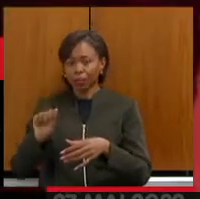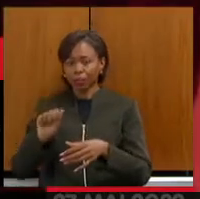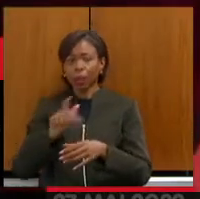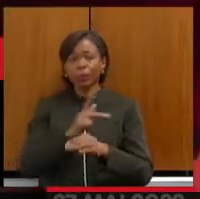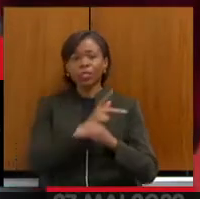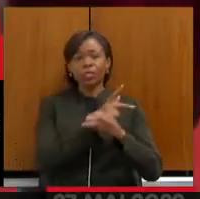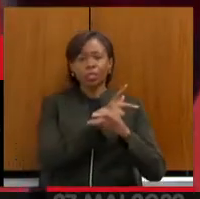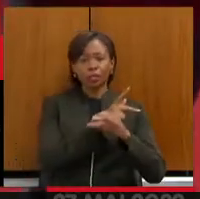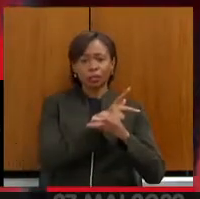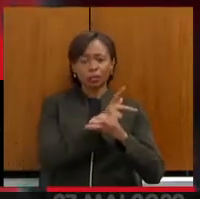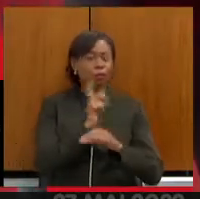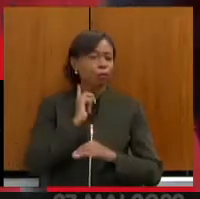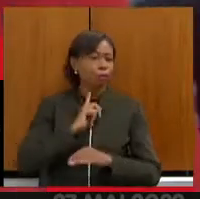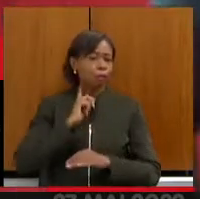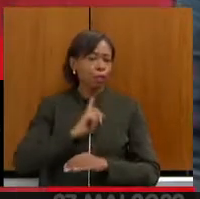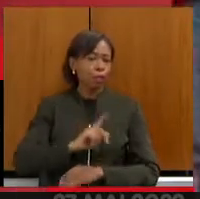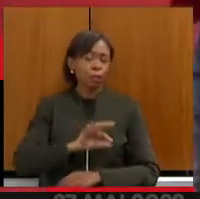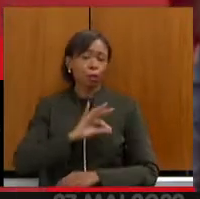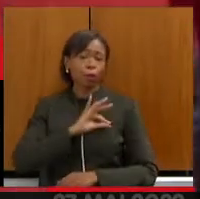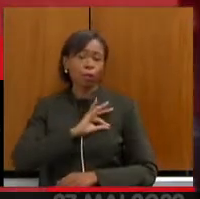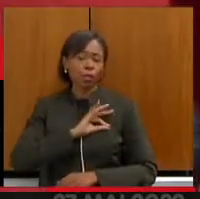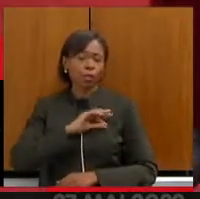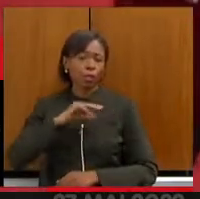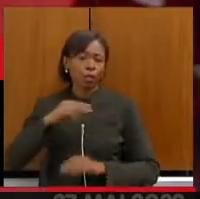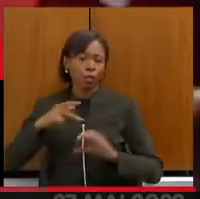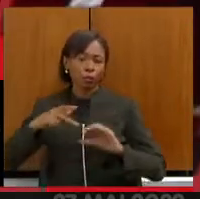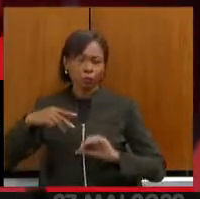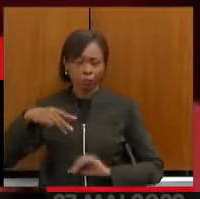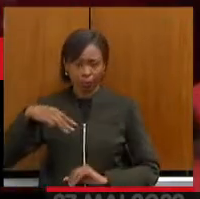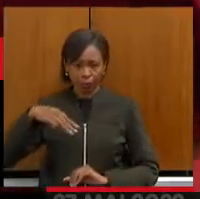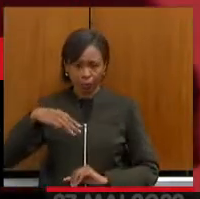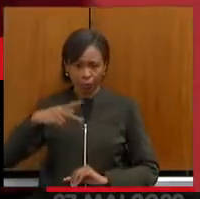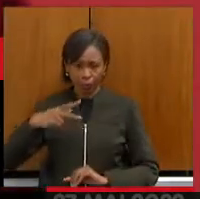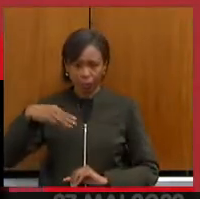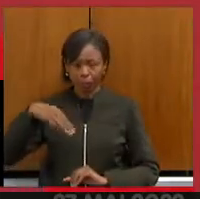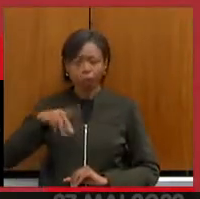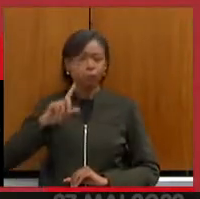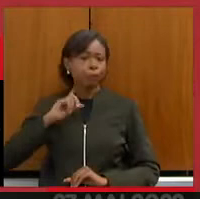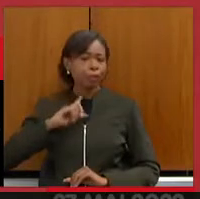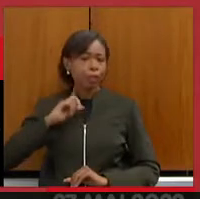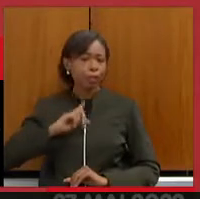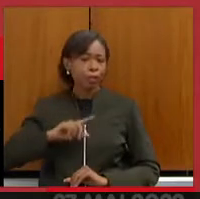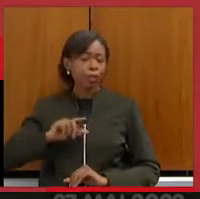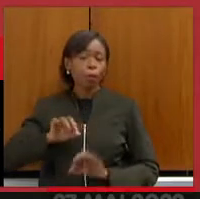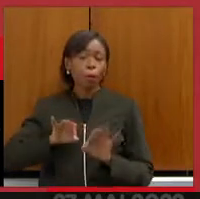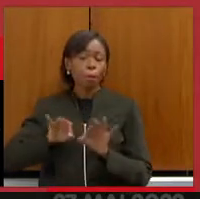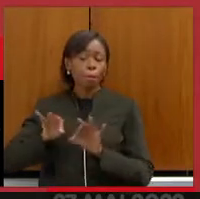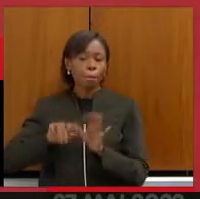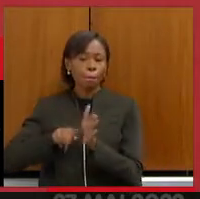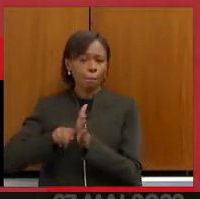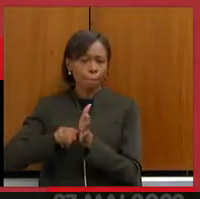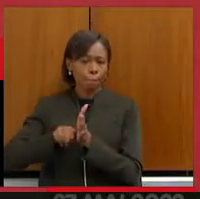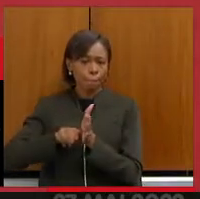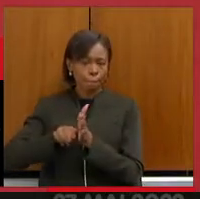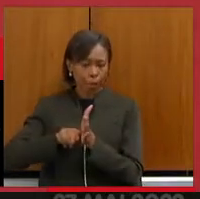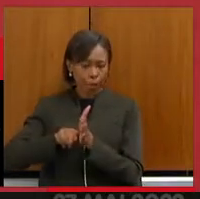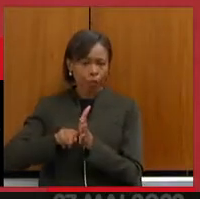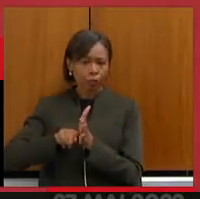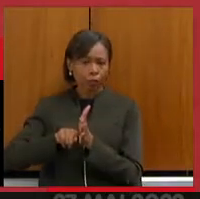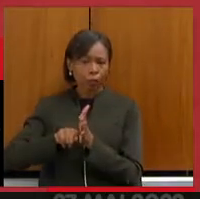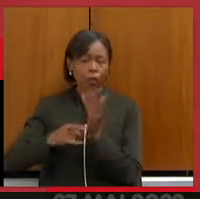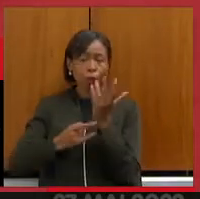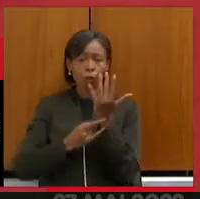Minas Gerais Polícia Militar do Estado de Minas Gerais programação programa de ensino pesquisa e extensão em crimes contra a mulher